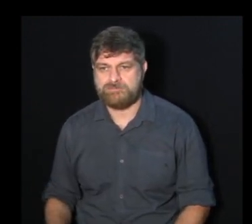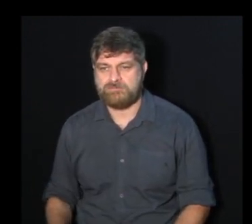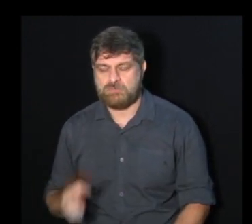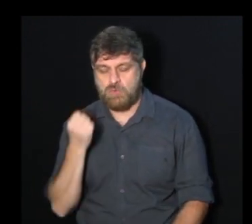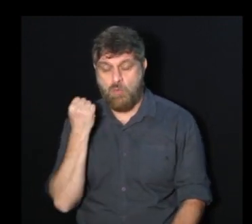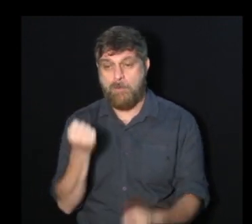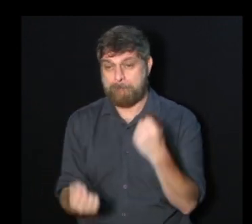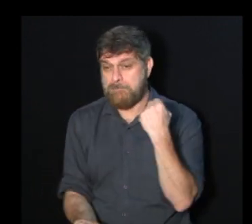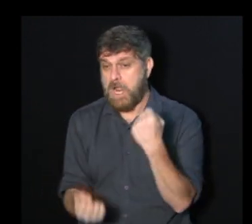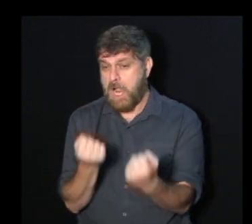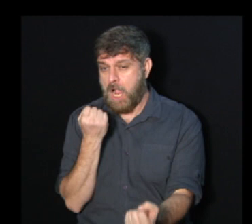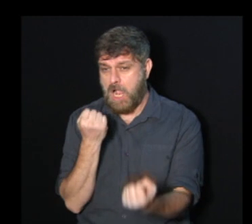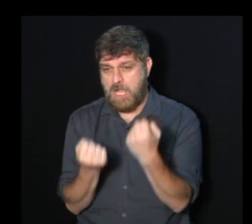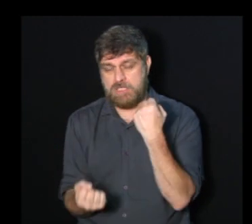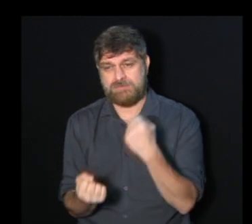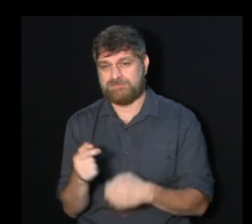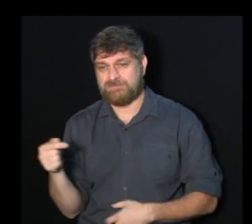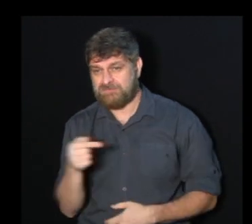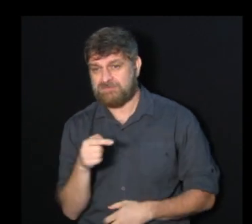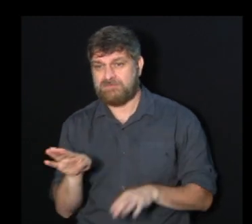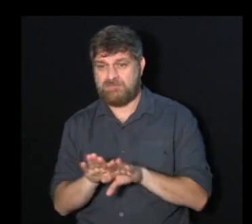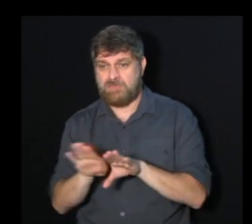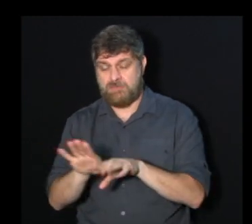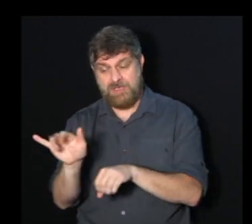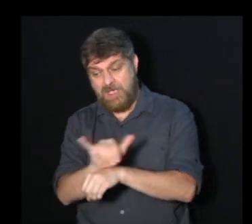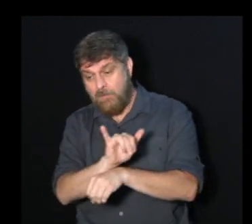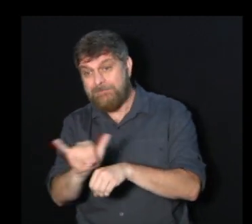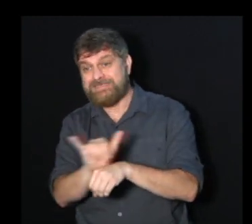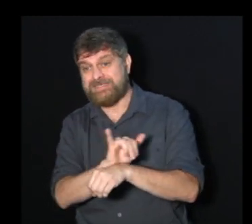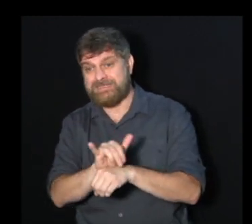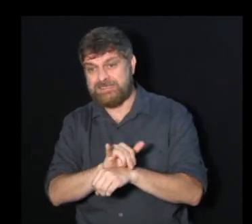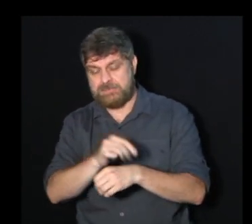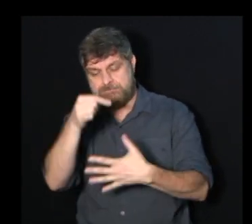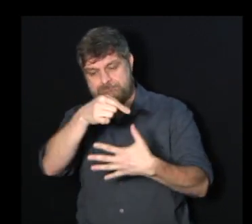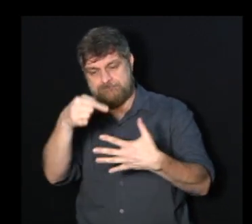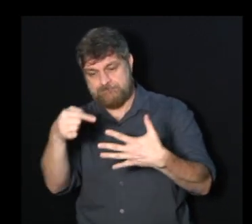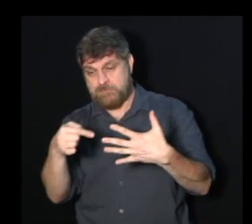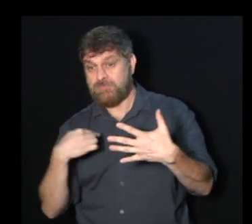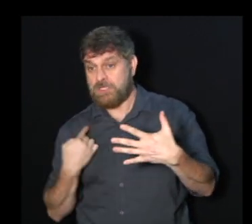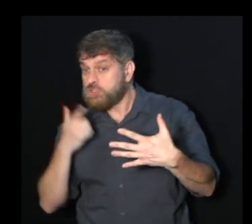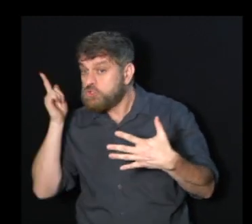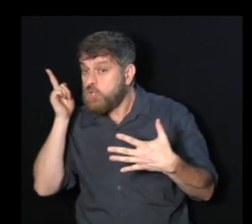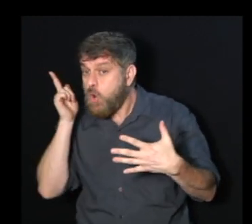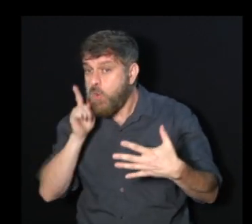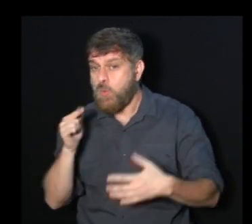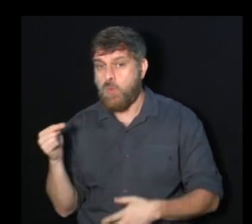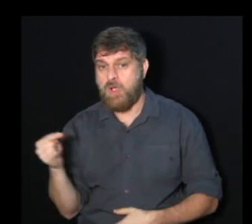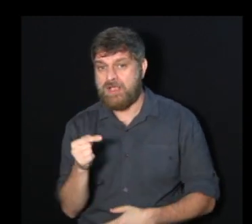mecanoterapia. Hoje, a mecanoterapia é uma mão na roda para a gente, porque a gente consegue